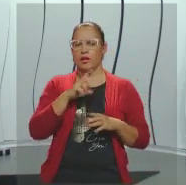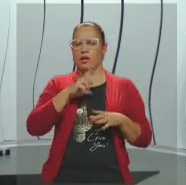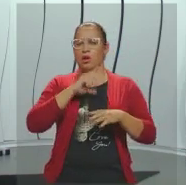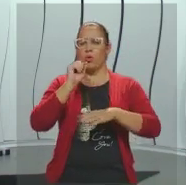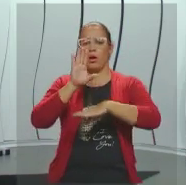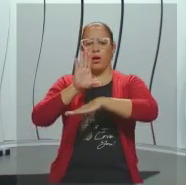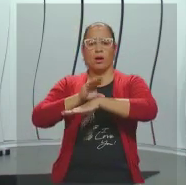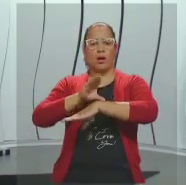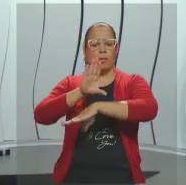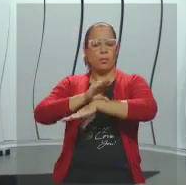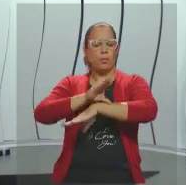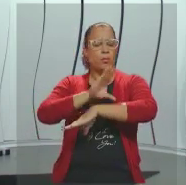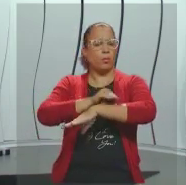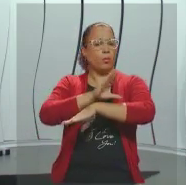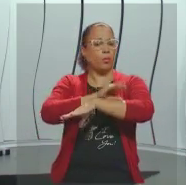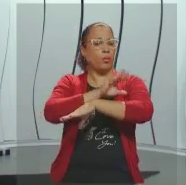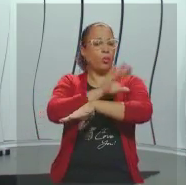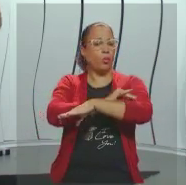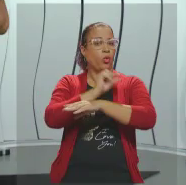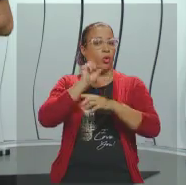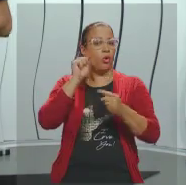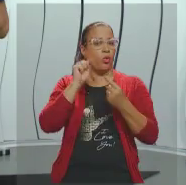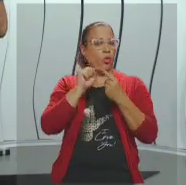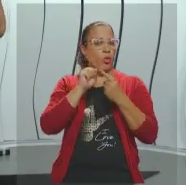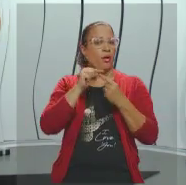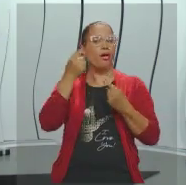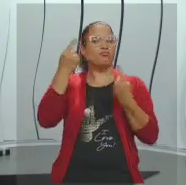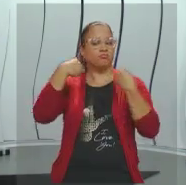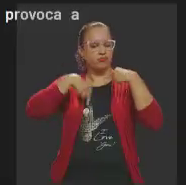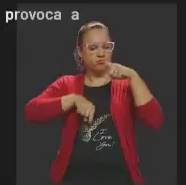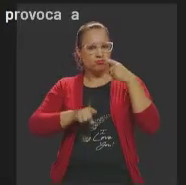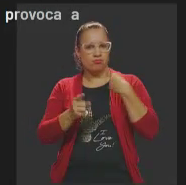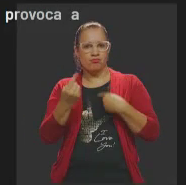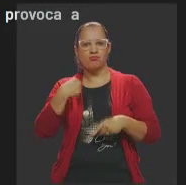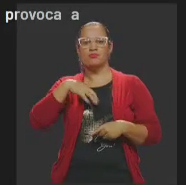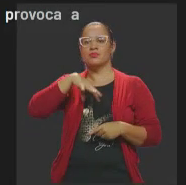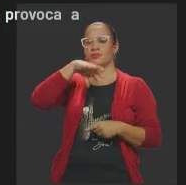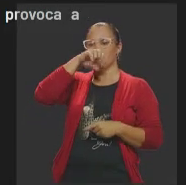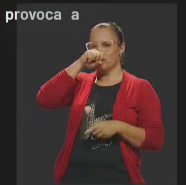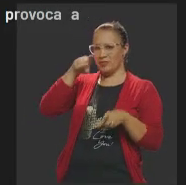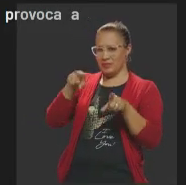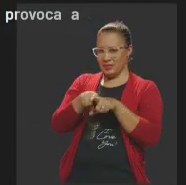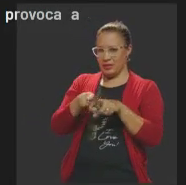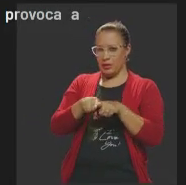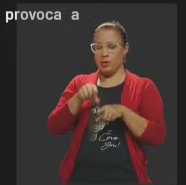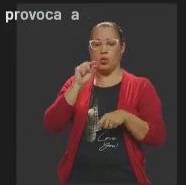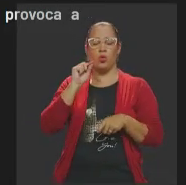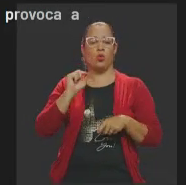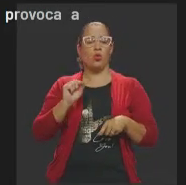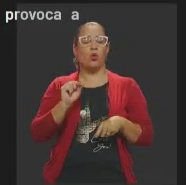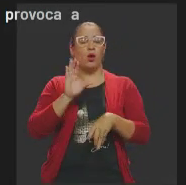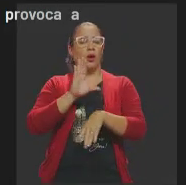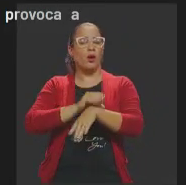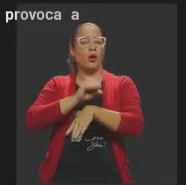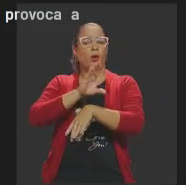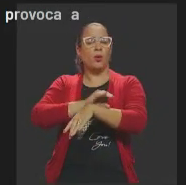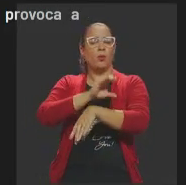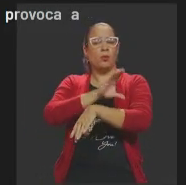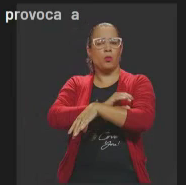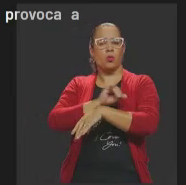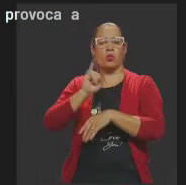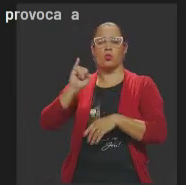músculos que estão associados ao sistema respiratório. Nós temos os músculos intercostais e